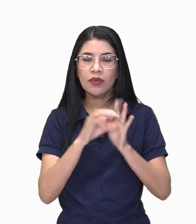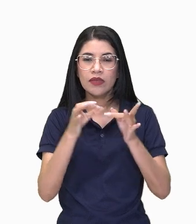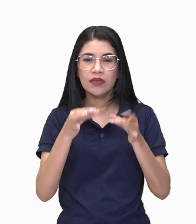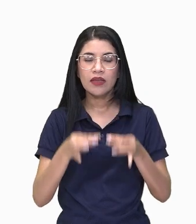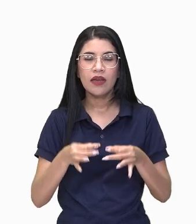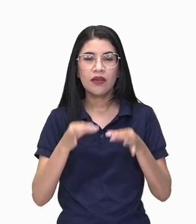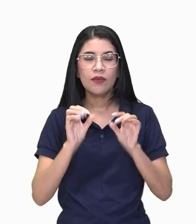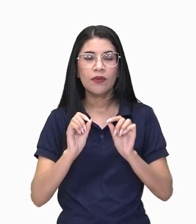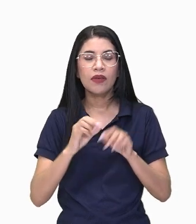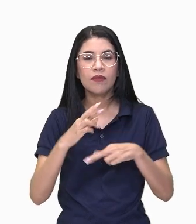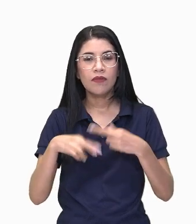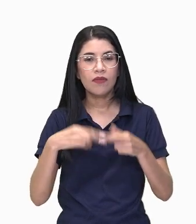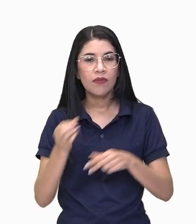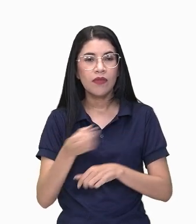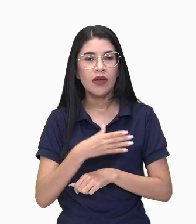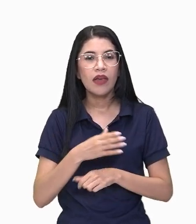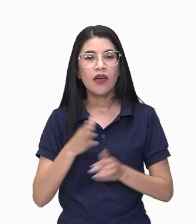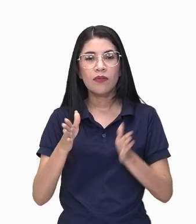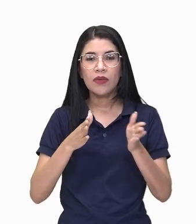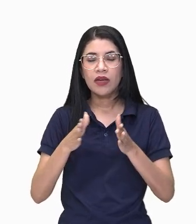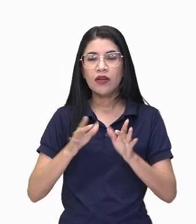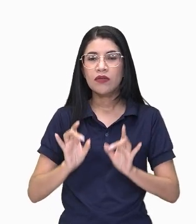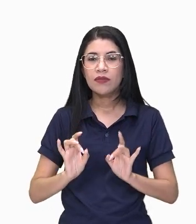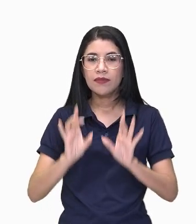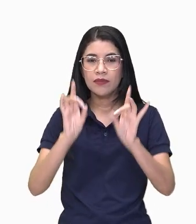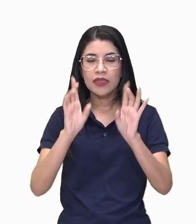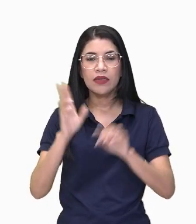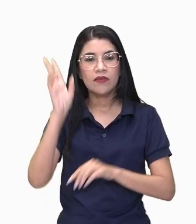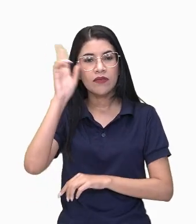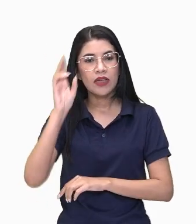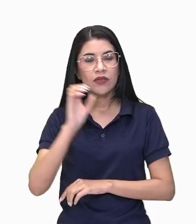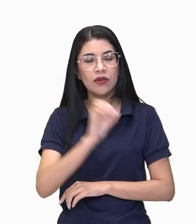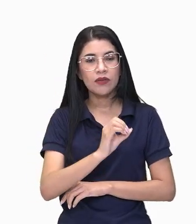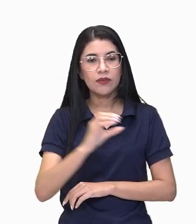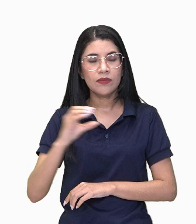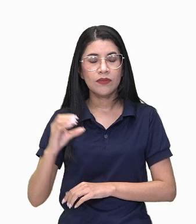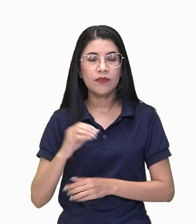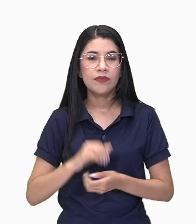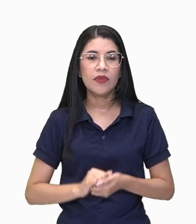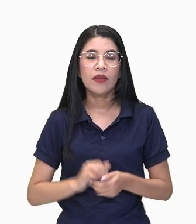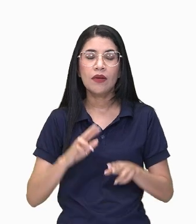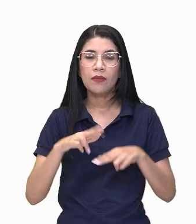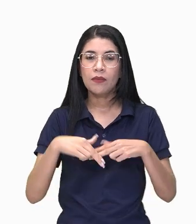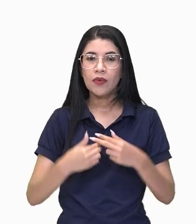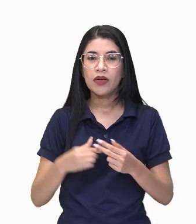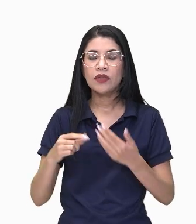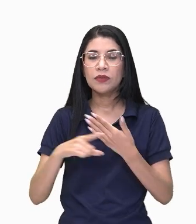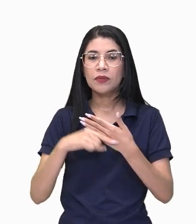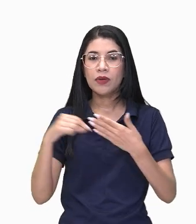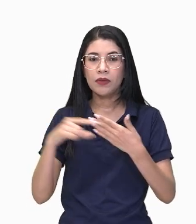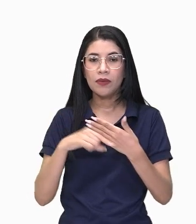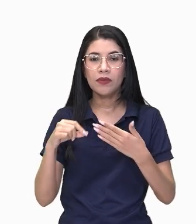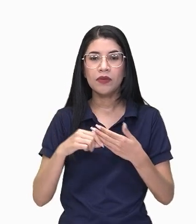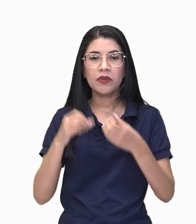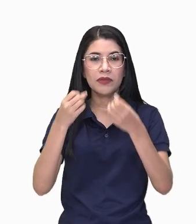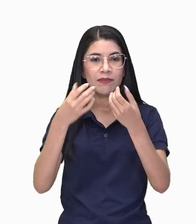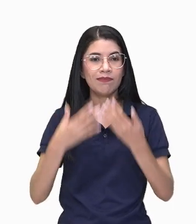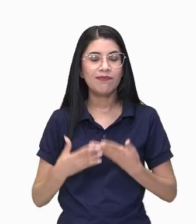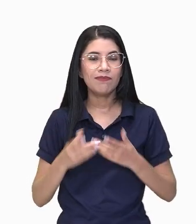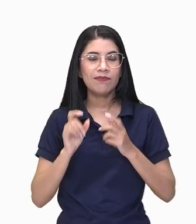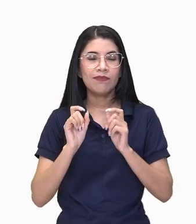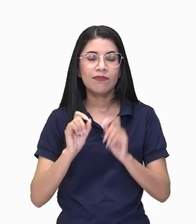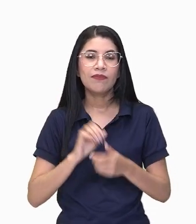momento especial, então, na história do Ocidente. Por isso, Ronaldo Viandas diz que